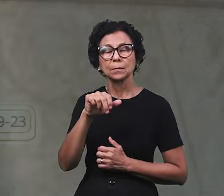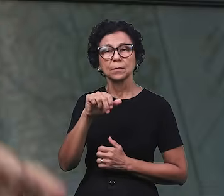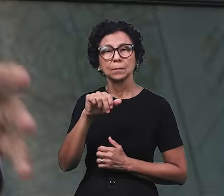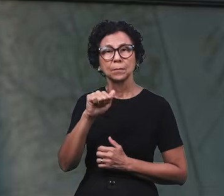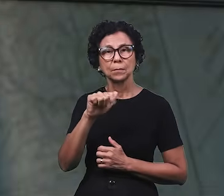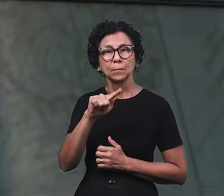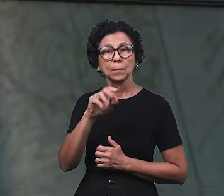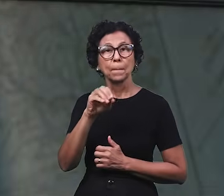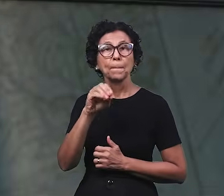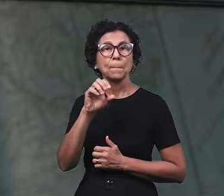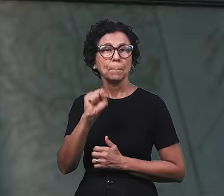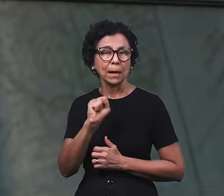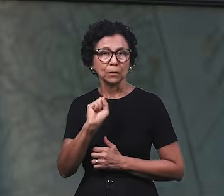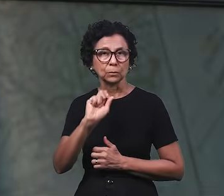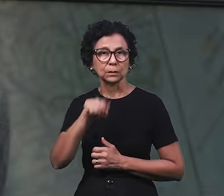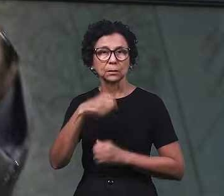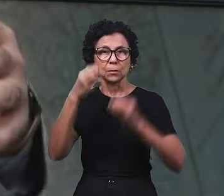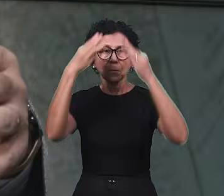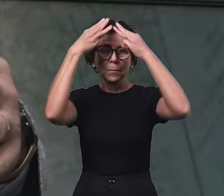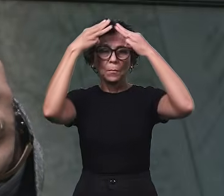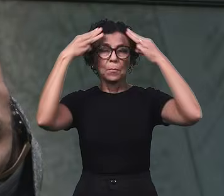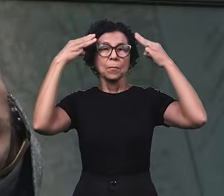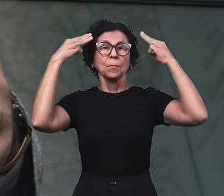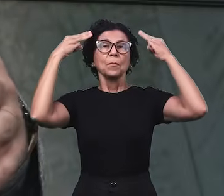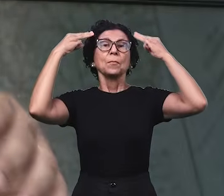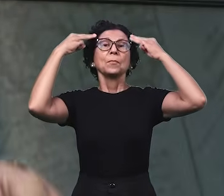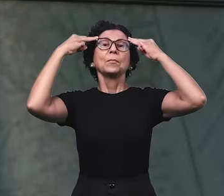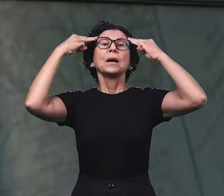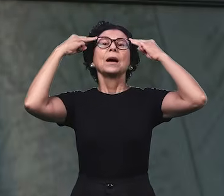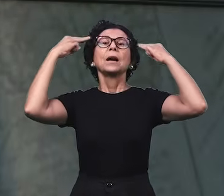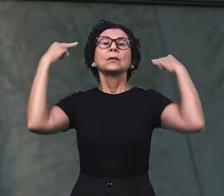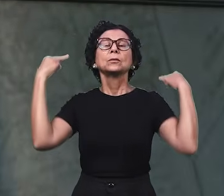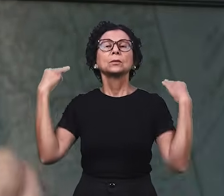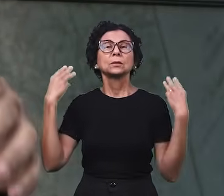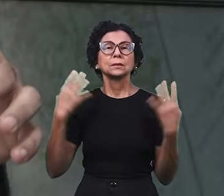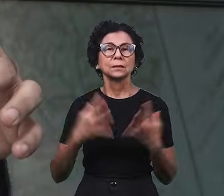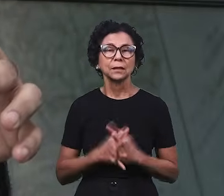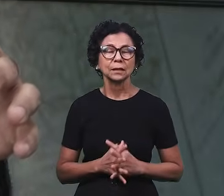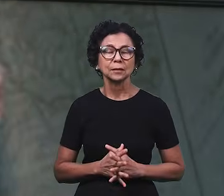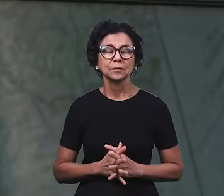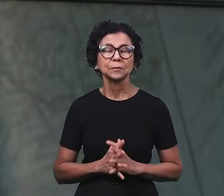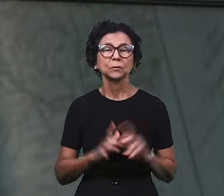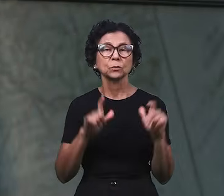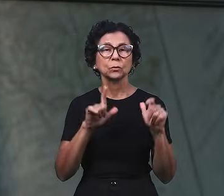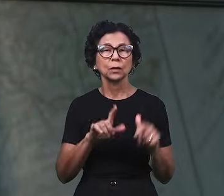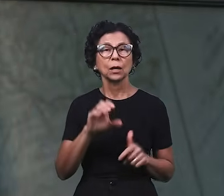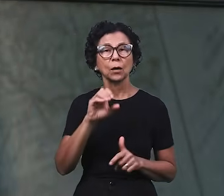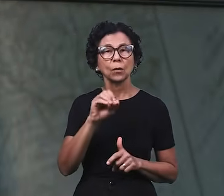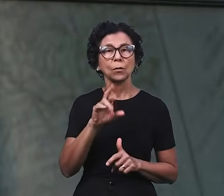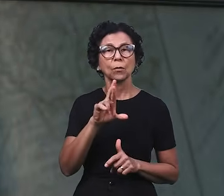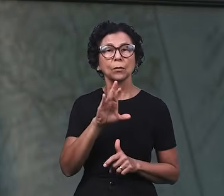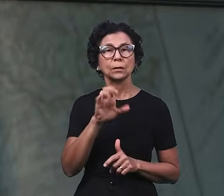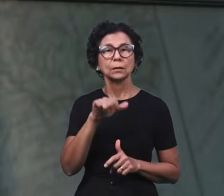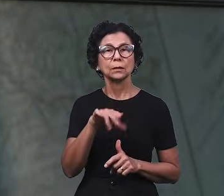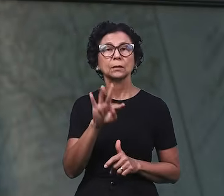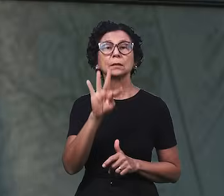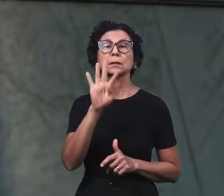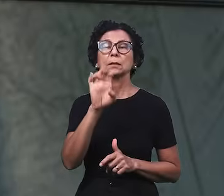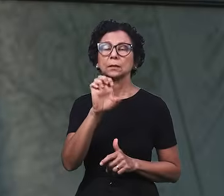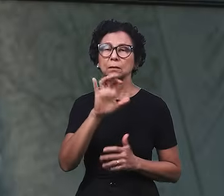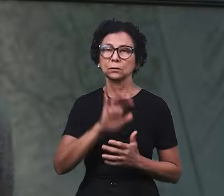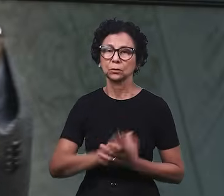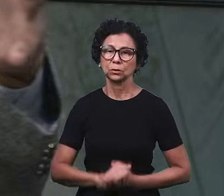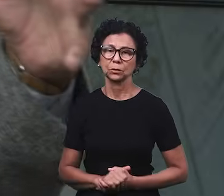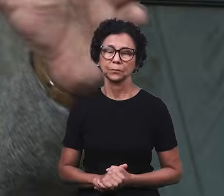Oriente. Então agora nós temos um novo capítulo, não é? Que se segue. Então, vamos sair do Evangelho de Lucas